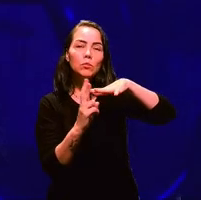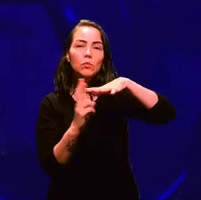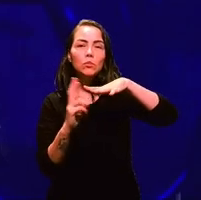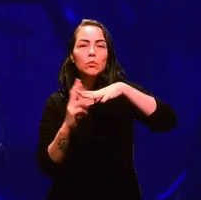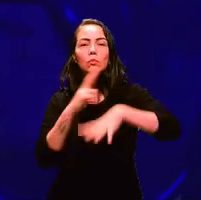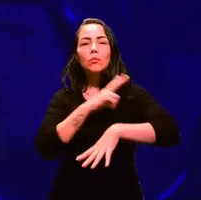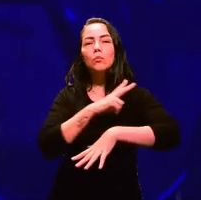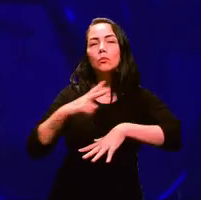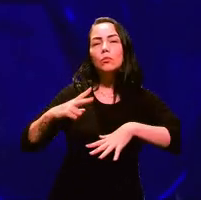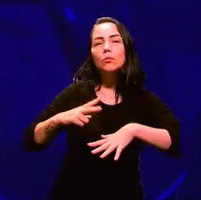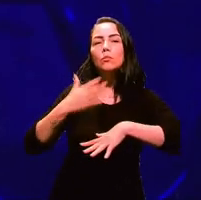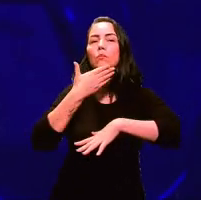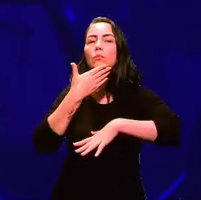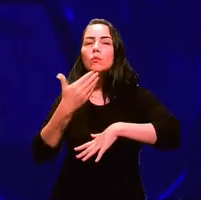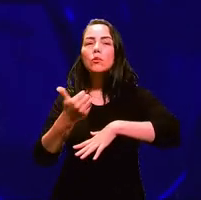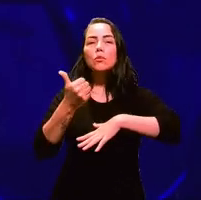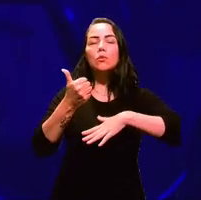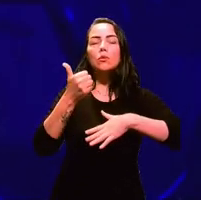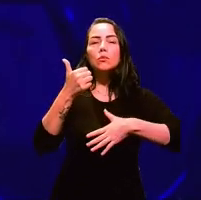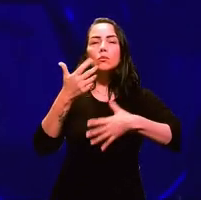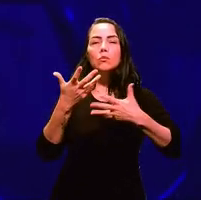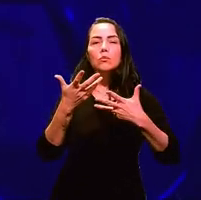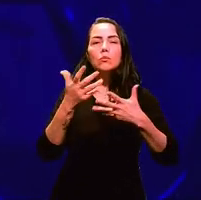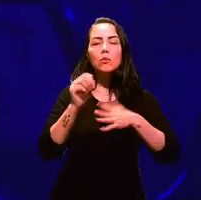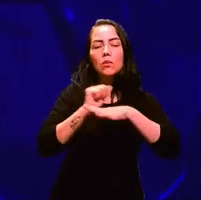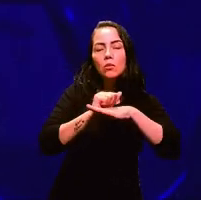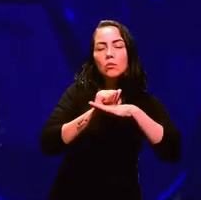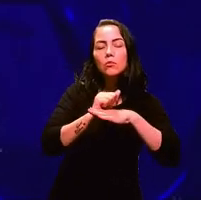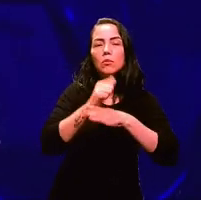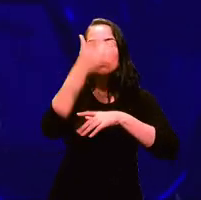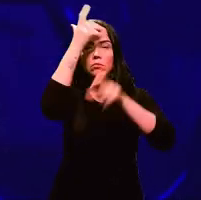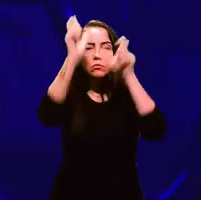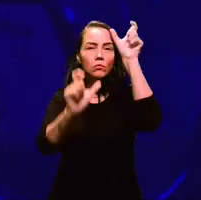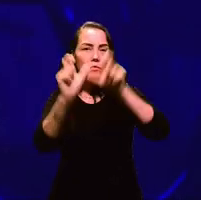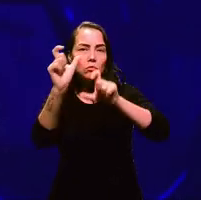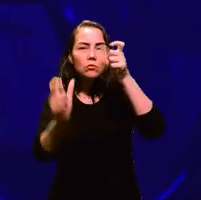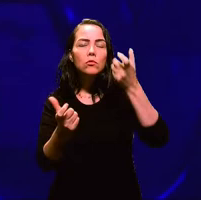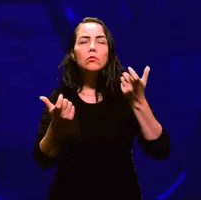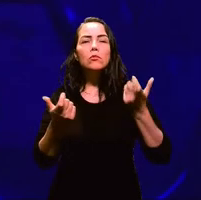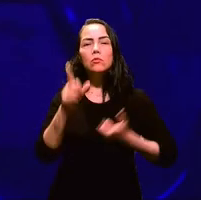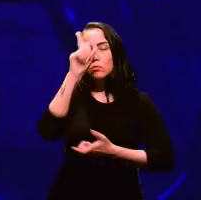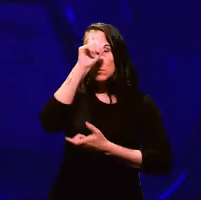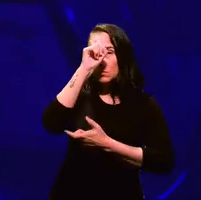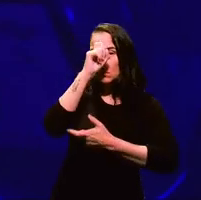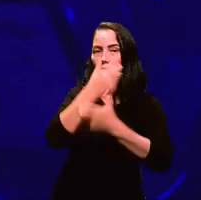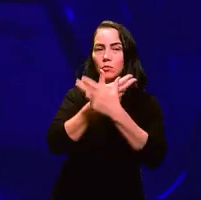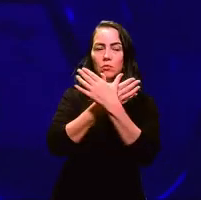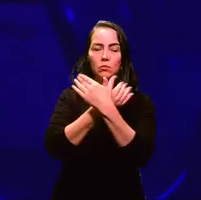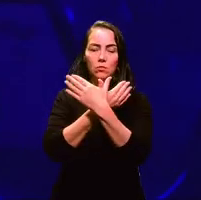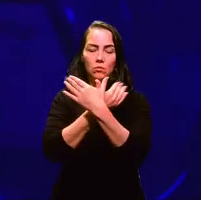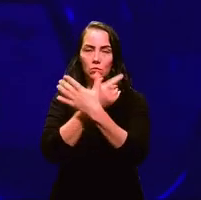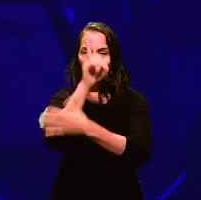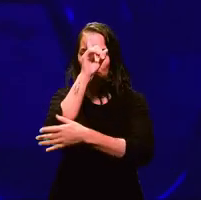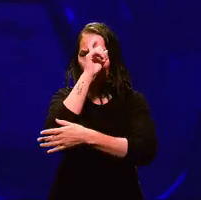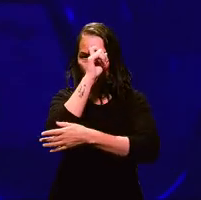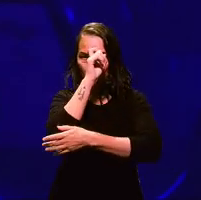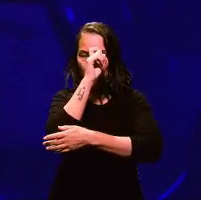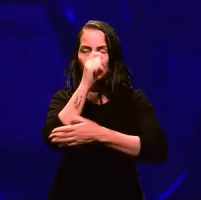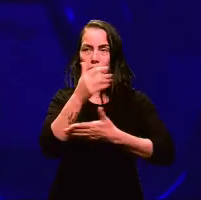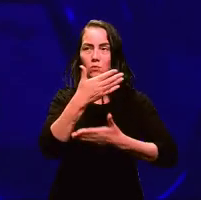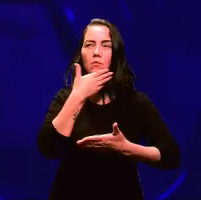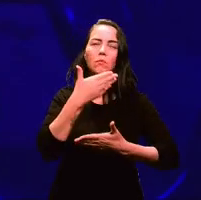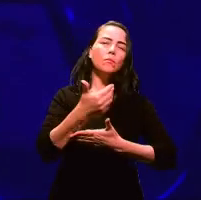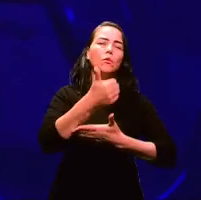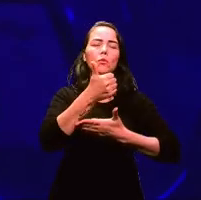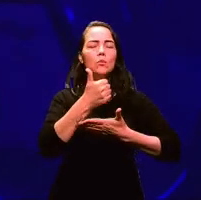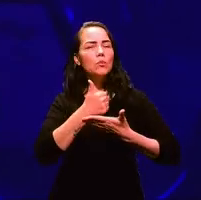de atendimento aos usuários, o Hospital São José assumiu a gestão da unidade de pronto atendimento nas cidades